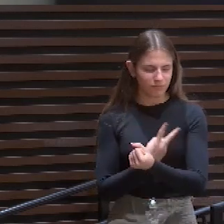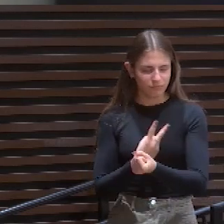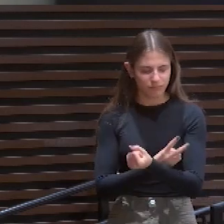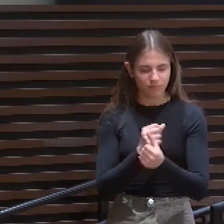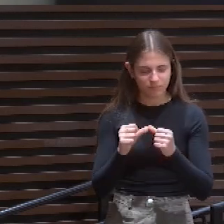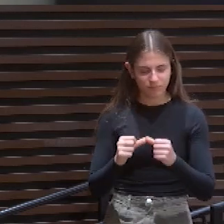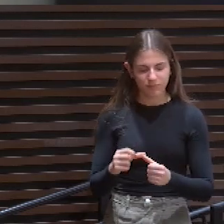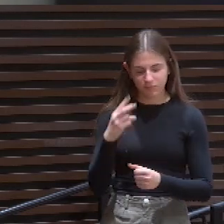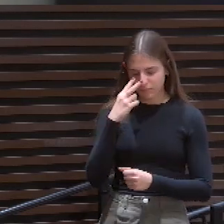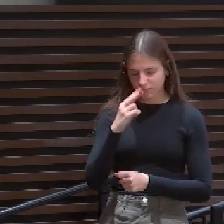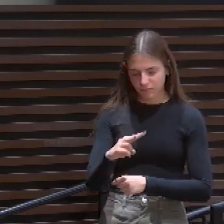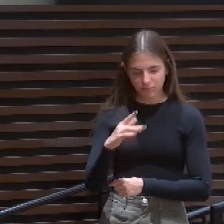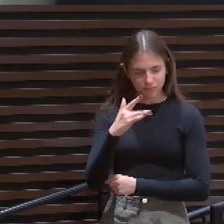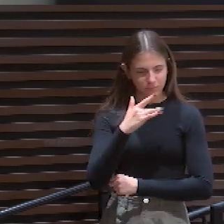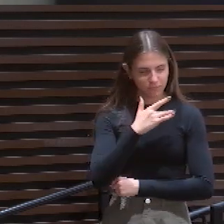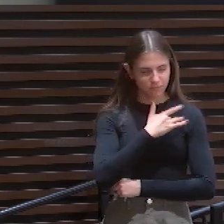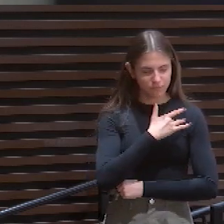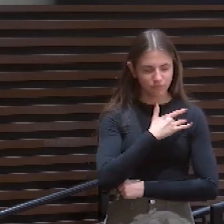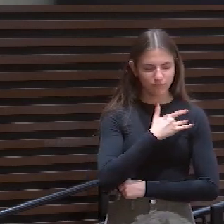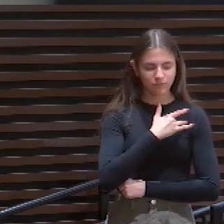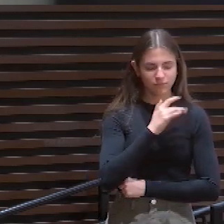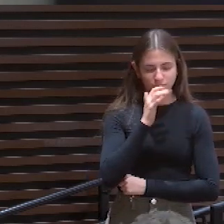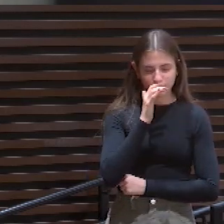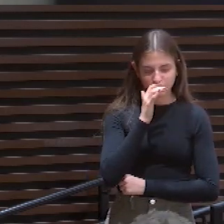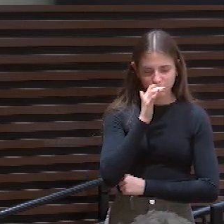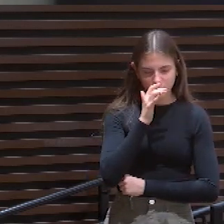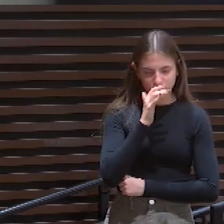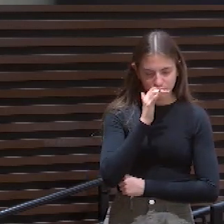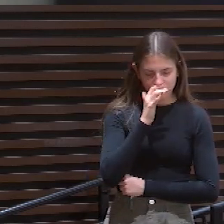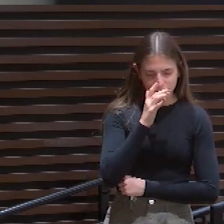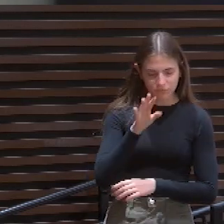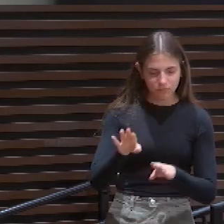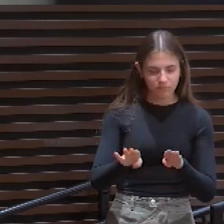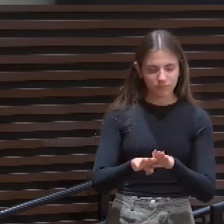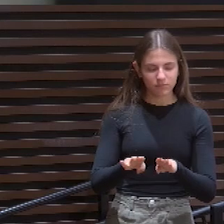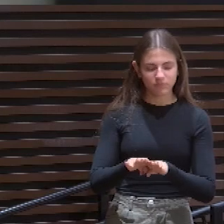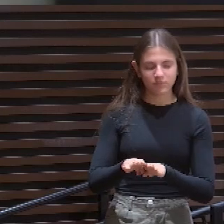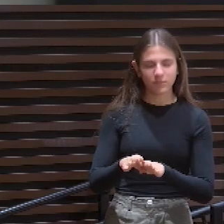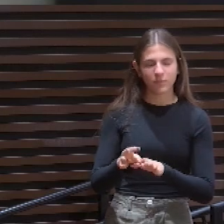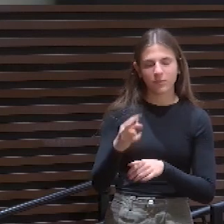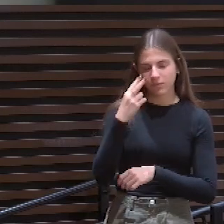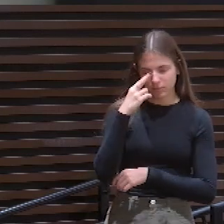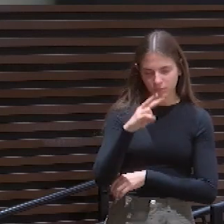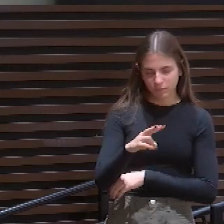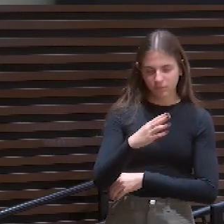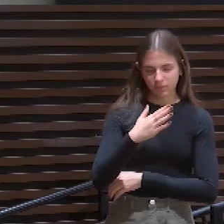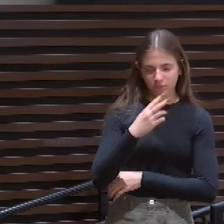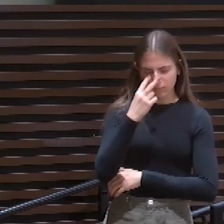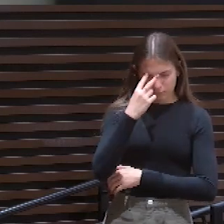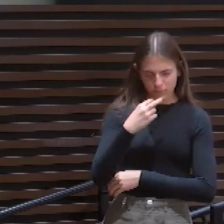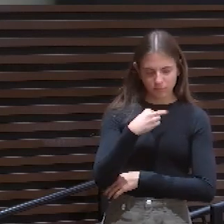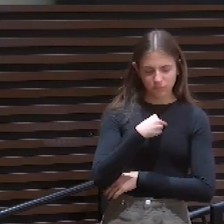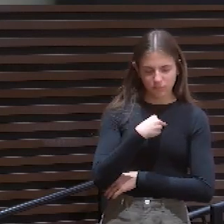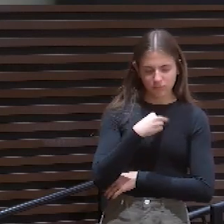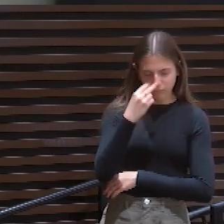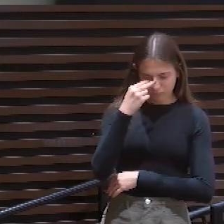de misericórdia, Senhor, seja também o olhar do meu interior sobre a vida do meu irmão,